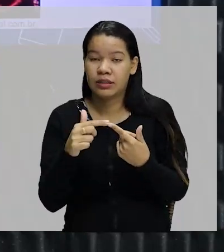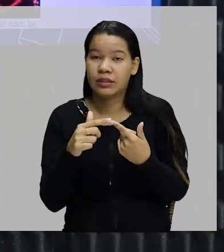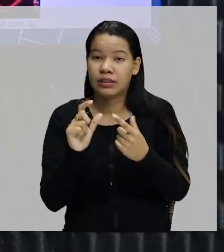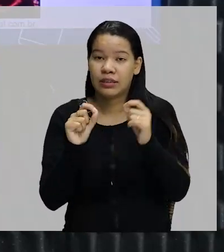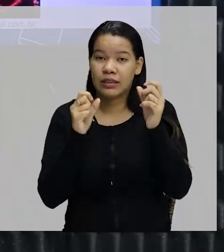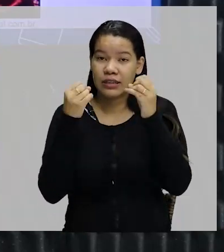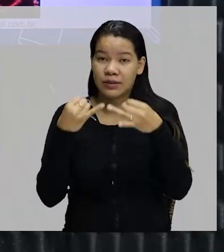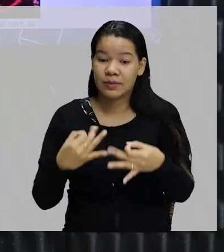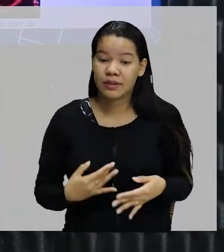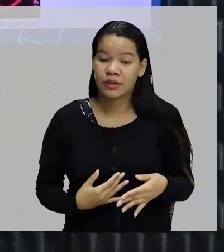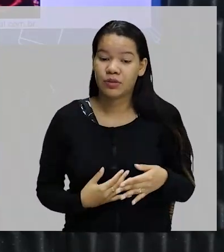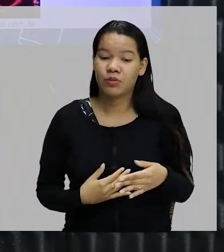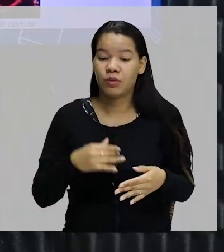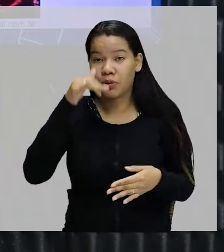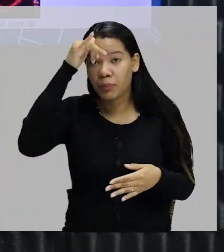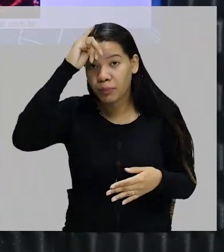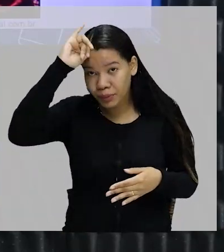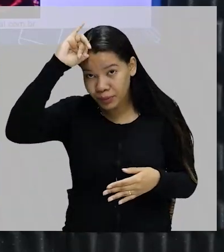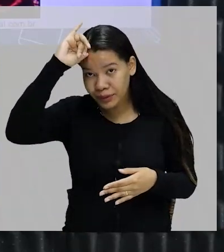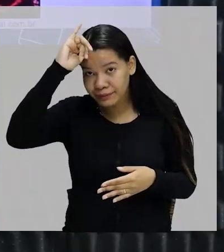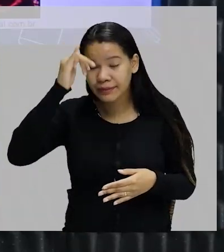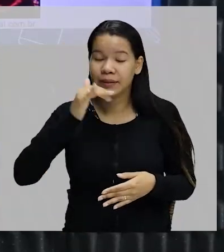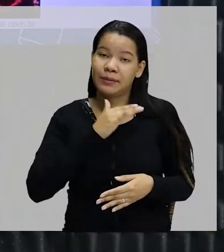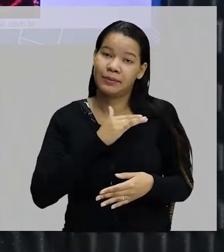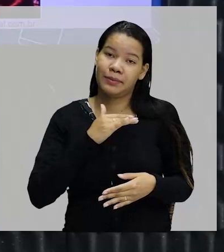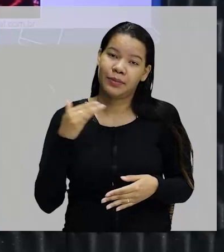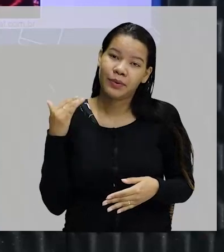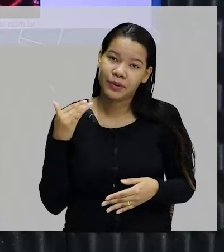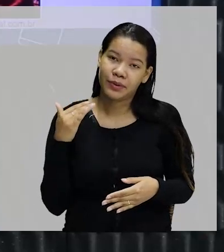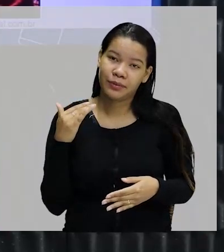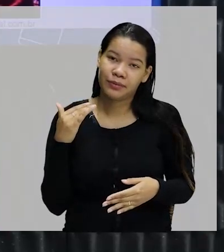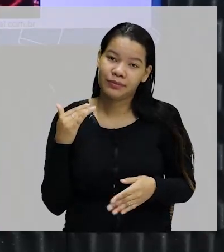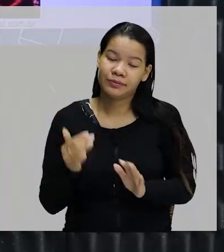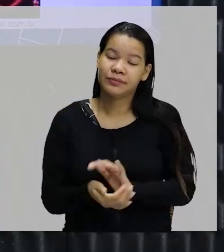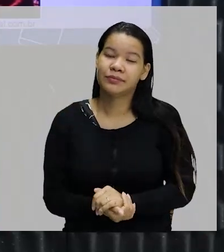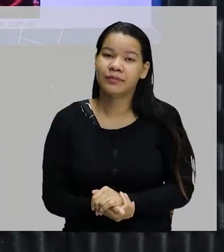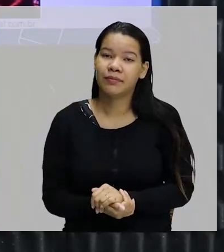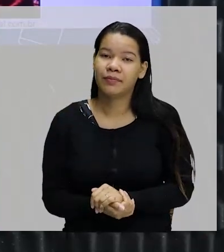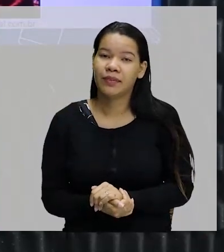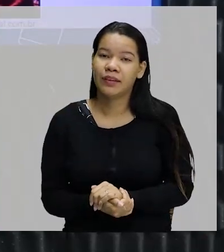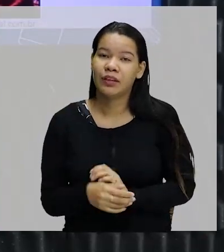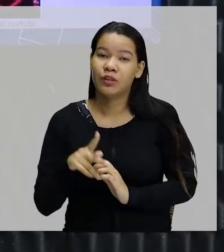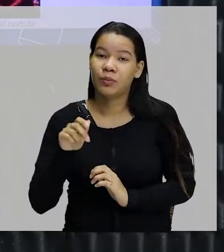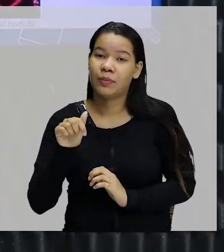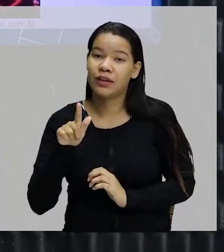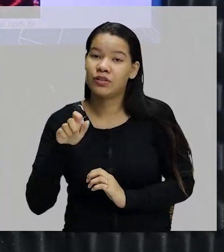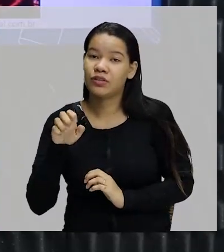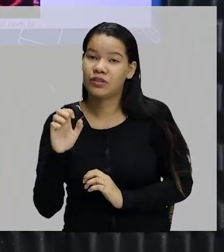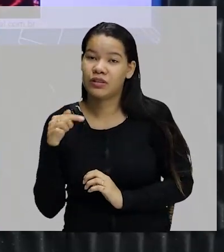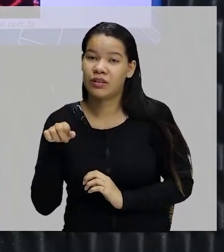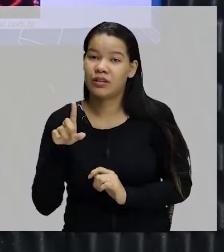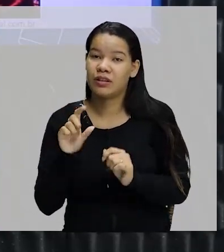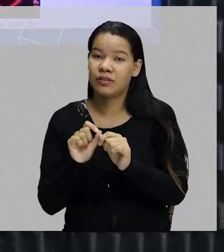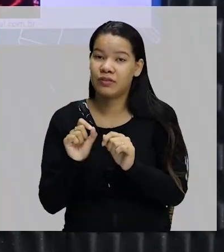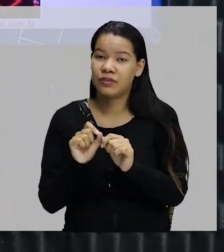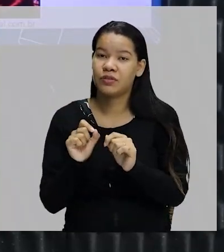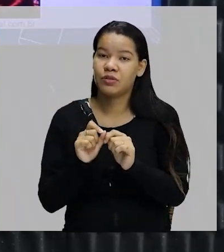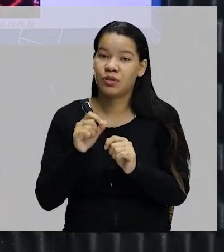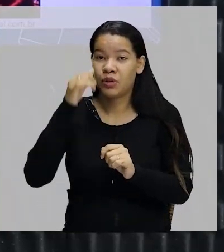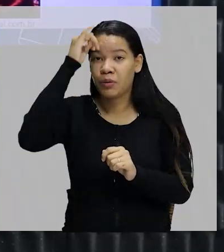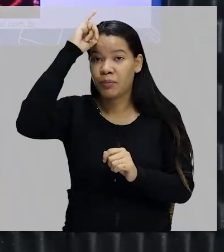chegou a morrer e que esse pajé, através dos seus rituais, dos seus conhecimentos, ele fez com que aquele